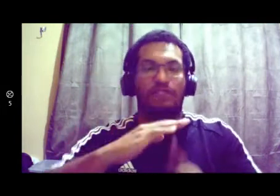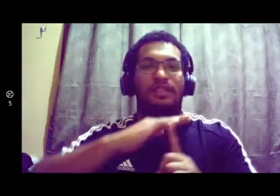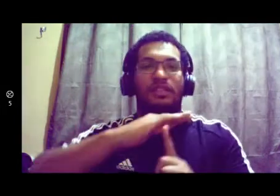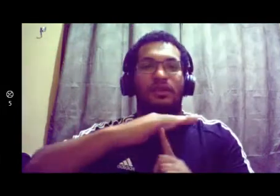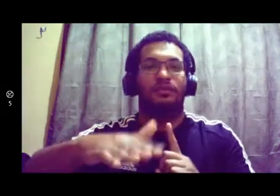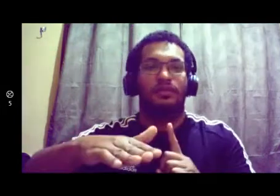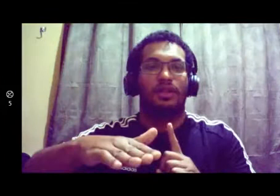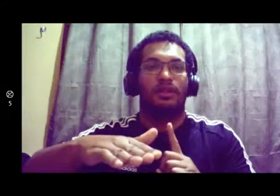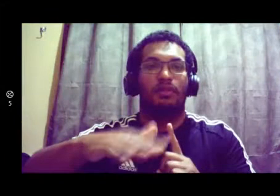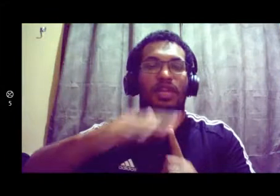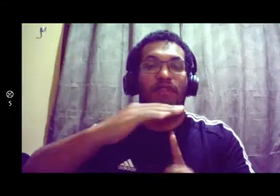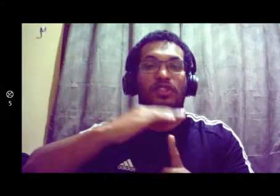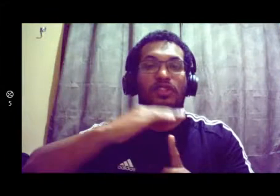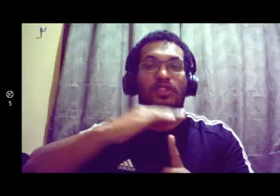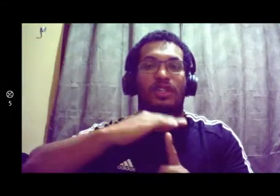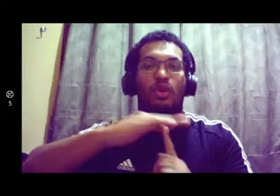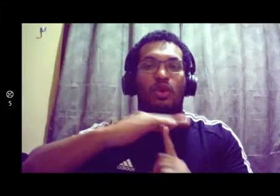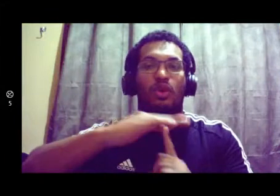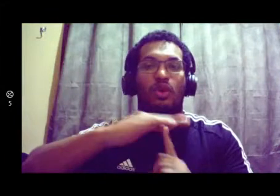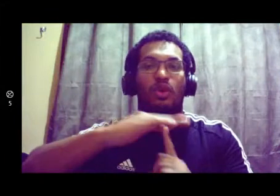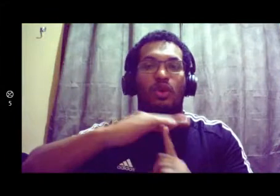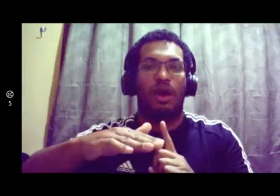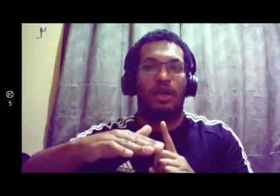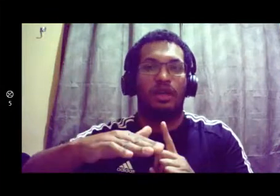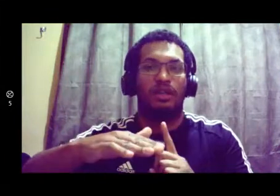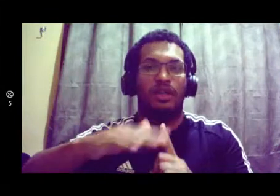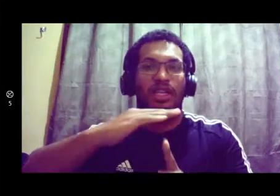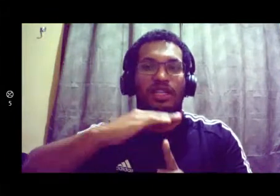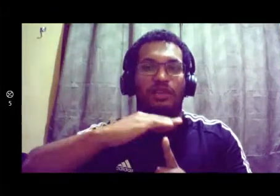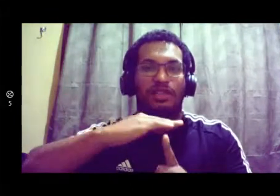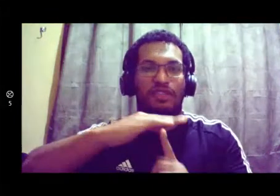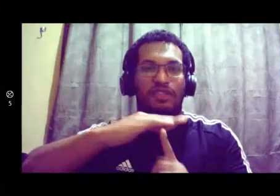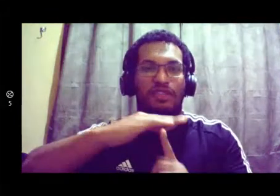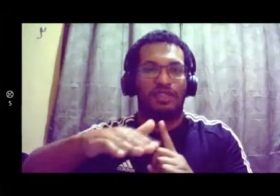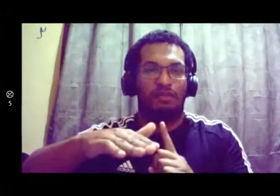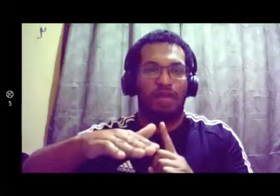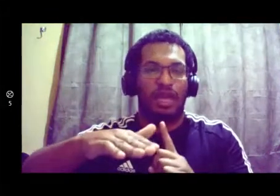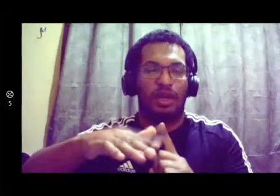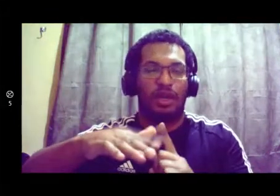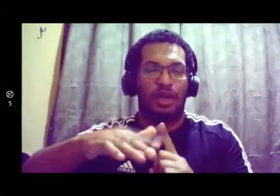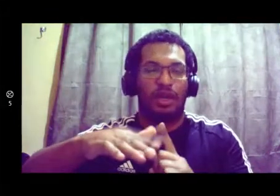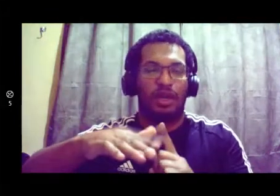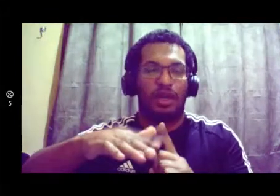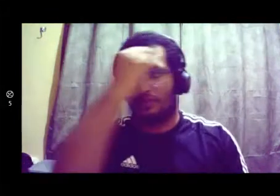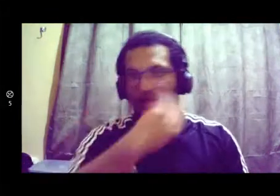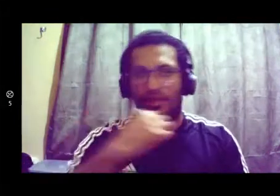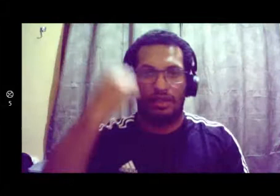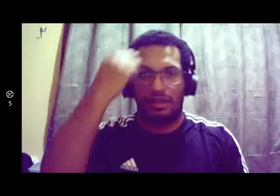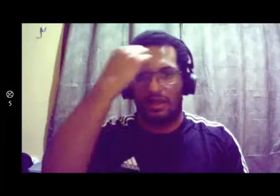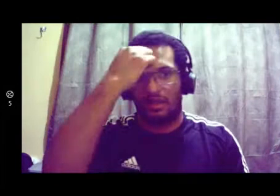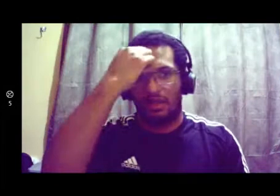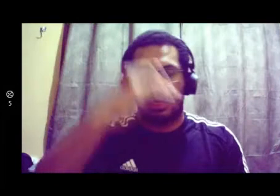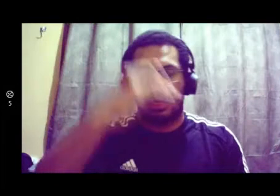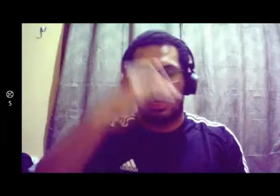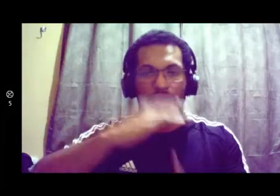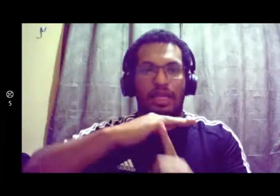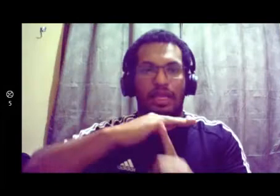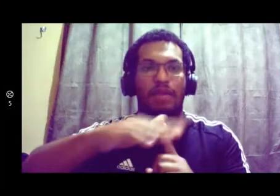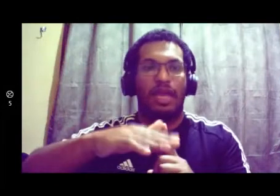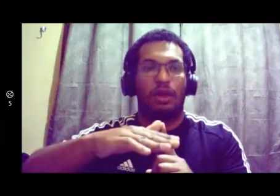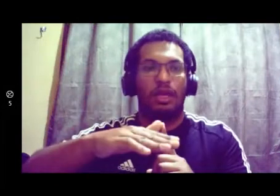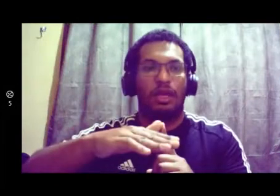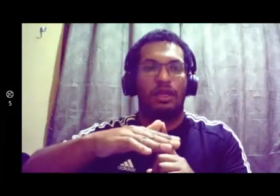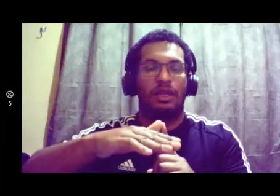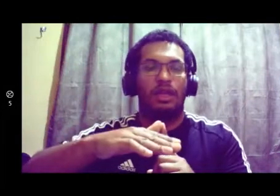você faz assim, ó. Porque aí você cortou 1 hora. Então você fez assim, ó, meia hora. Assim. Ah, daqui a